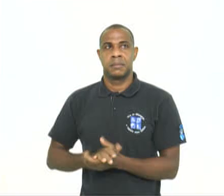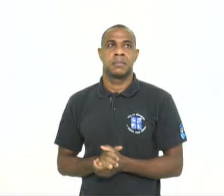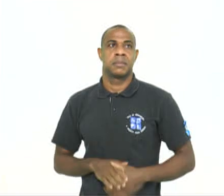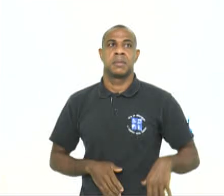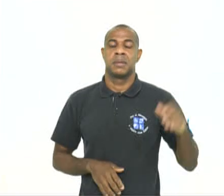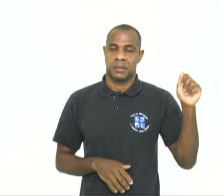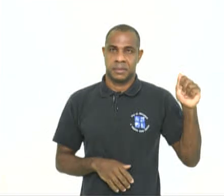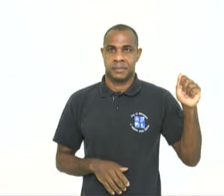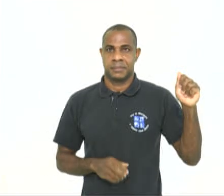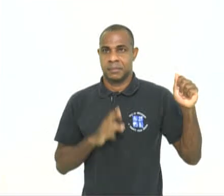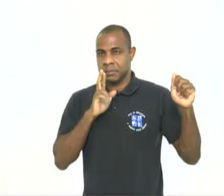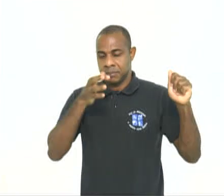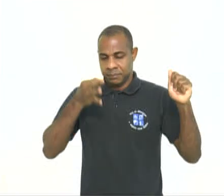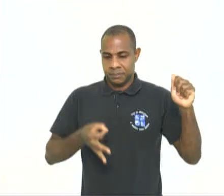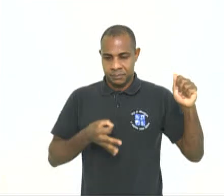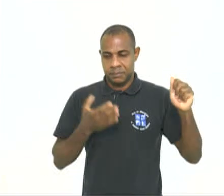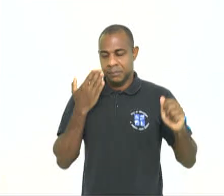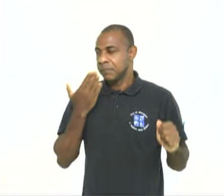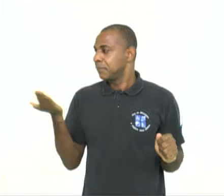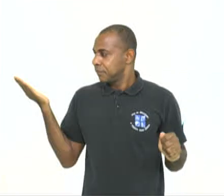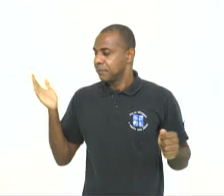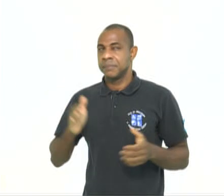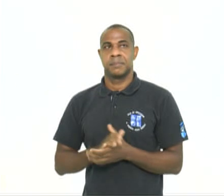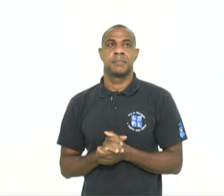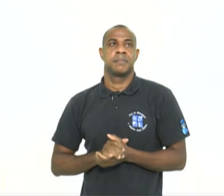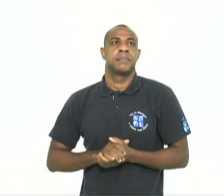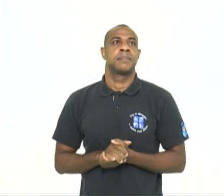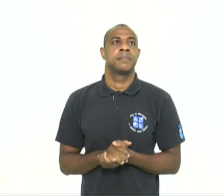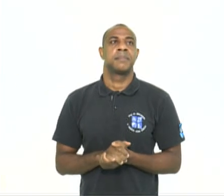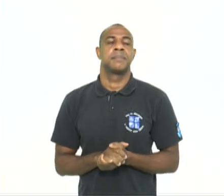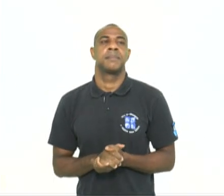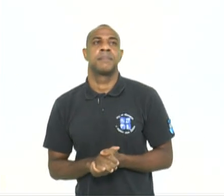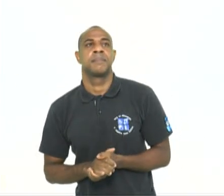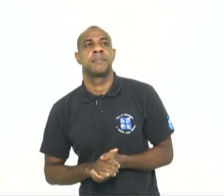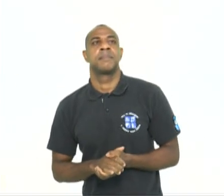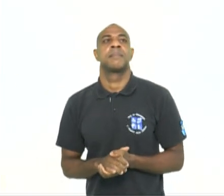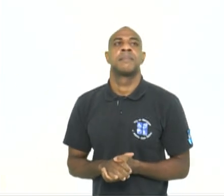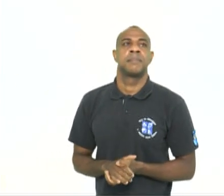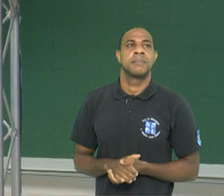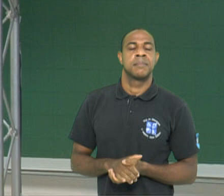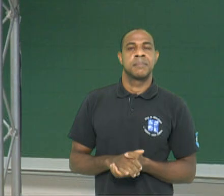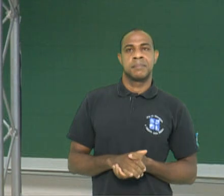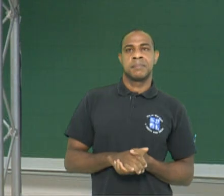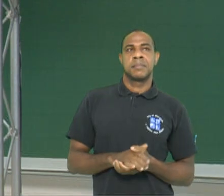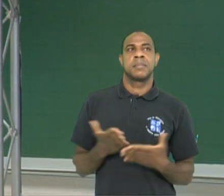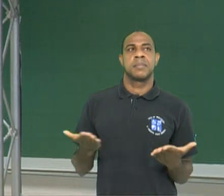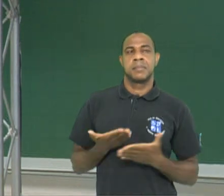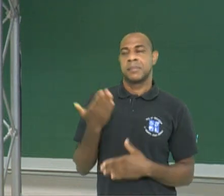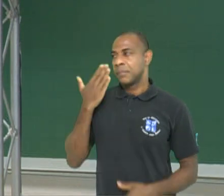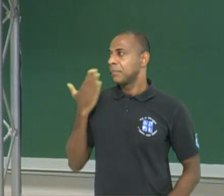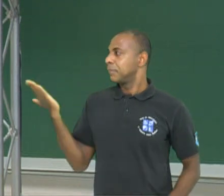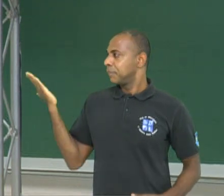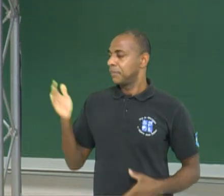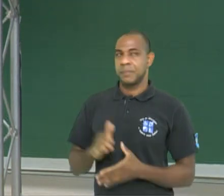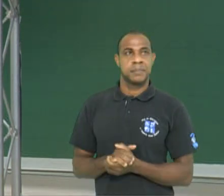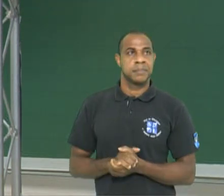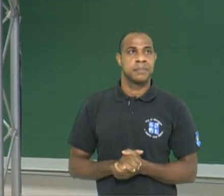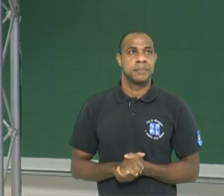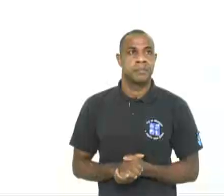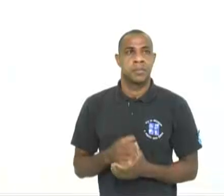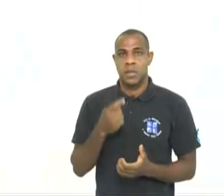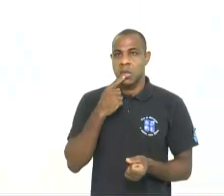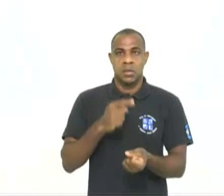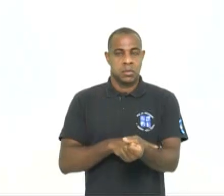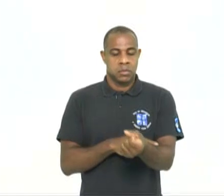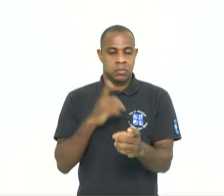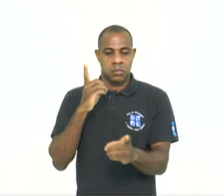de coagulação sanguínea, né? Que seria lá o caso da hemofilia. Muito bem. Mas agora eu já puxo mais um quiz na sequência ali, gente. No sangue humano